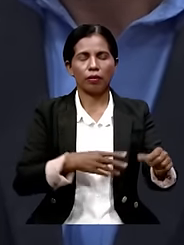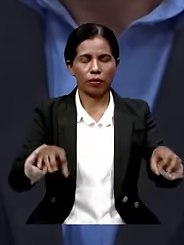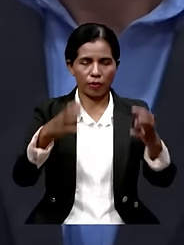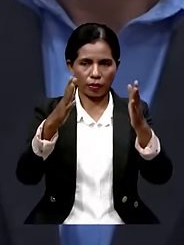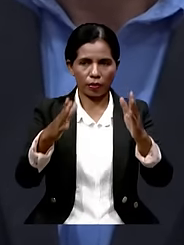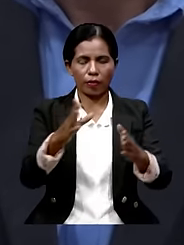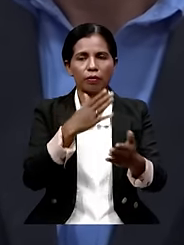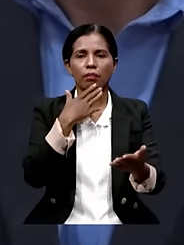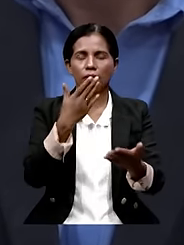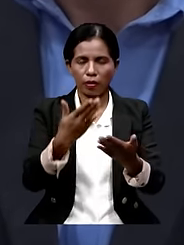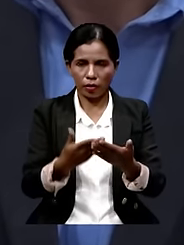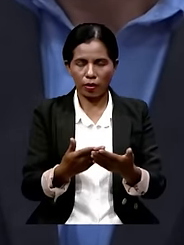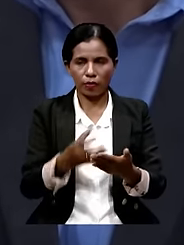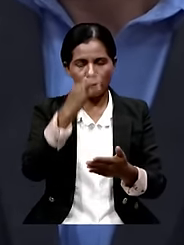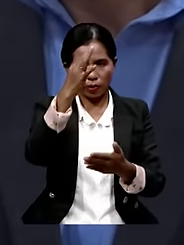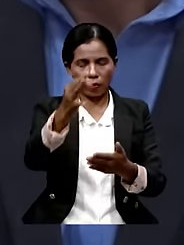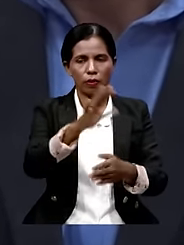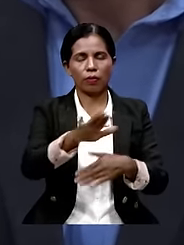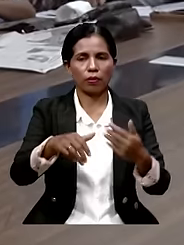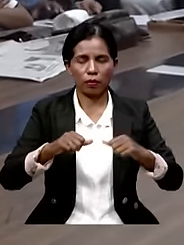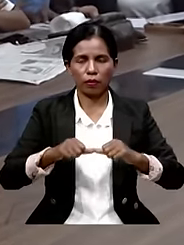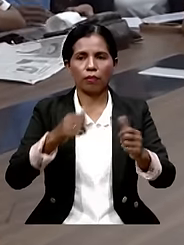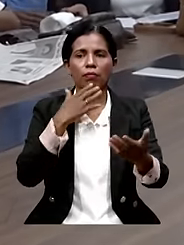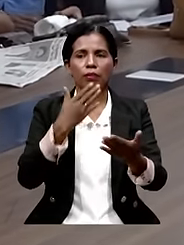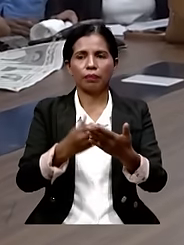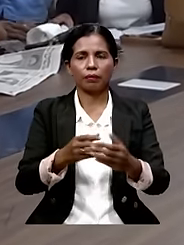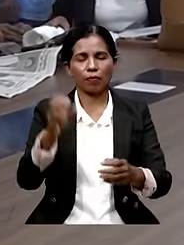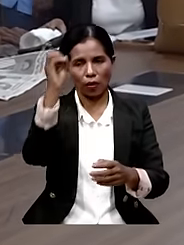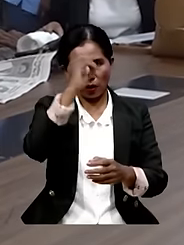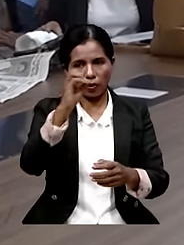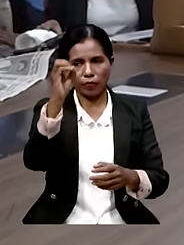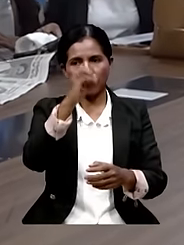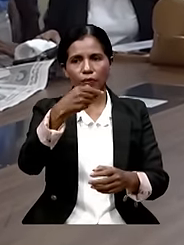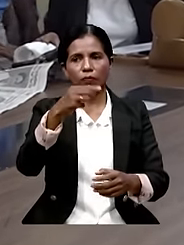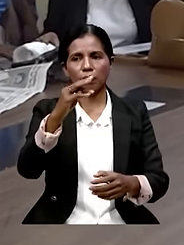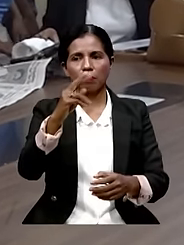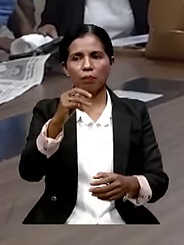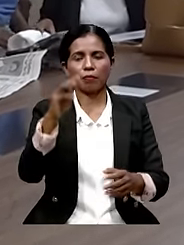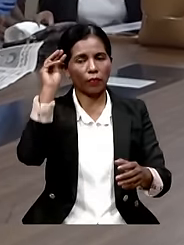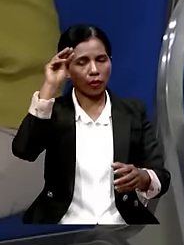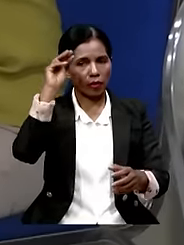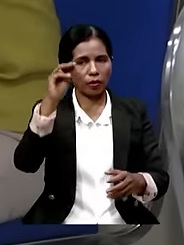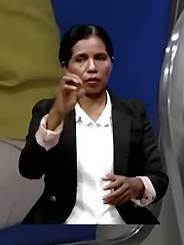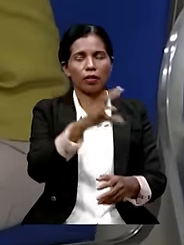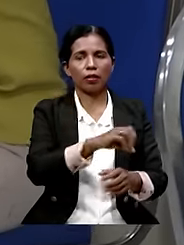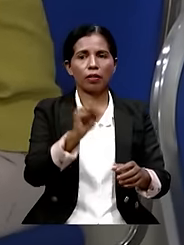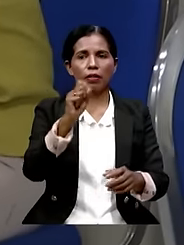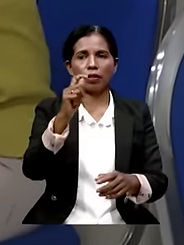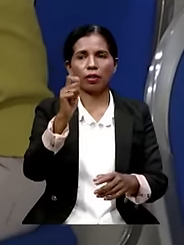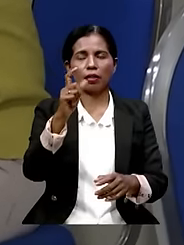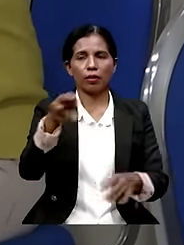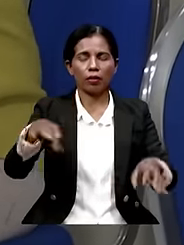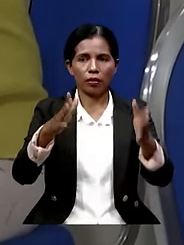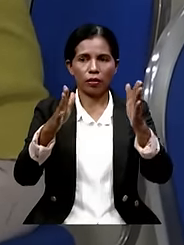da que mais dia ato oi puto todo bela dia ter observação GMN e a ministério administração estatal funcionário na